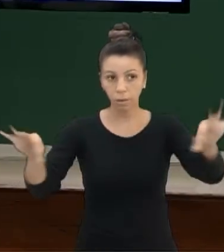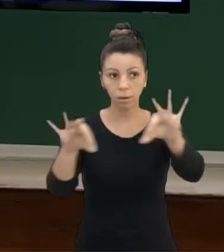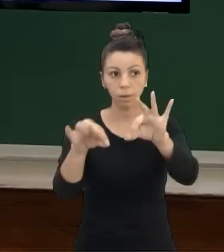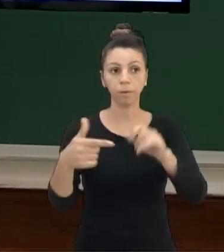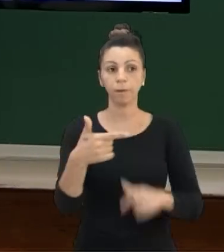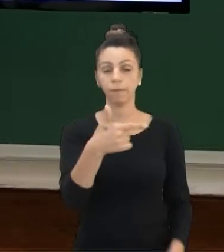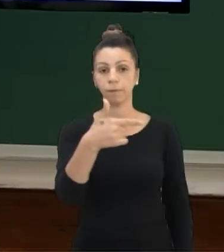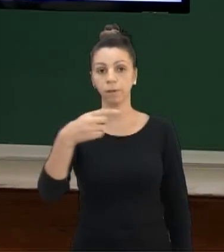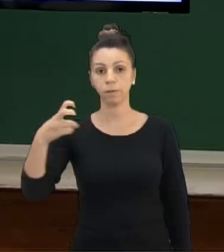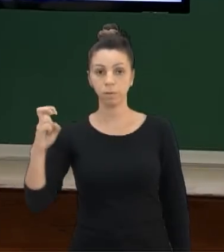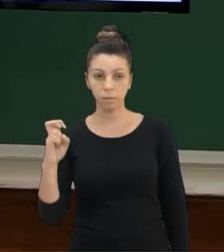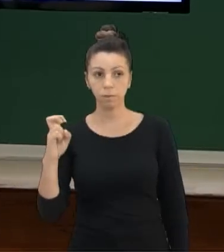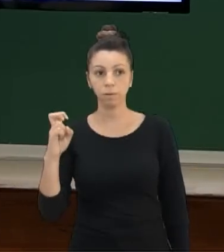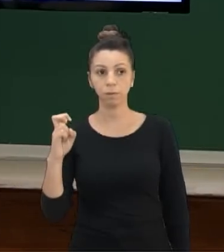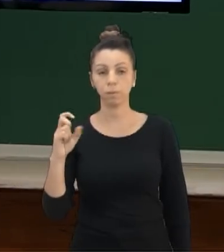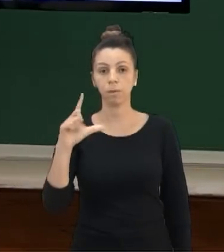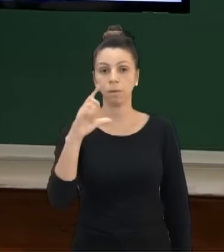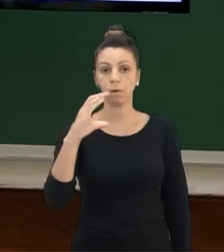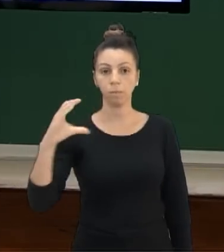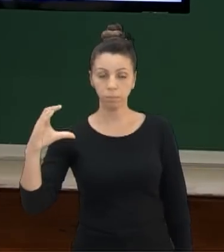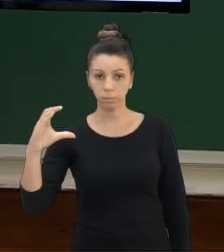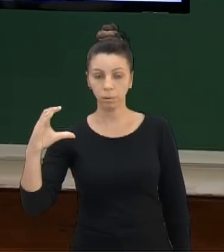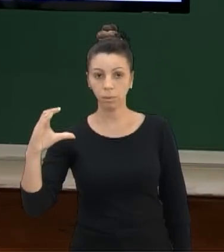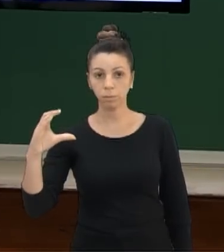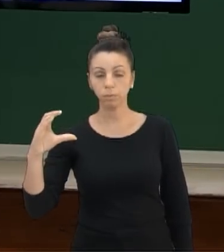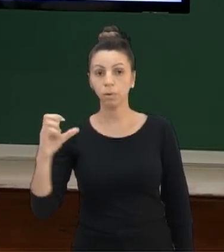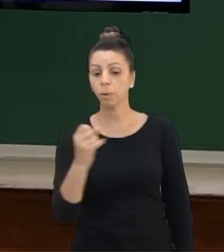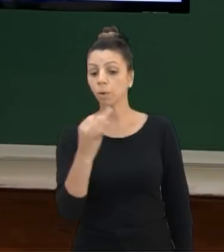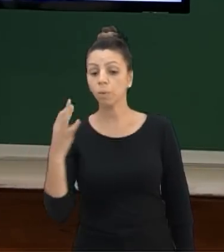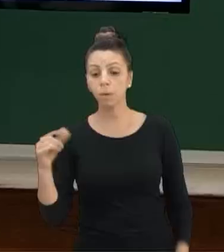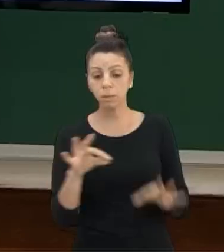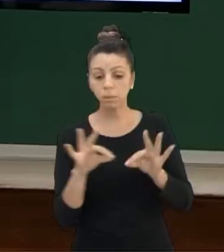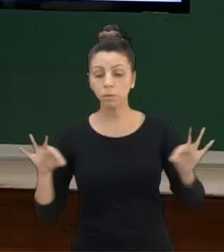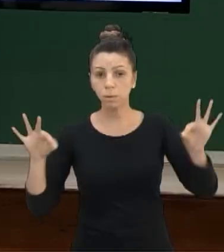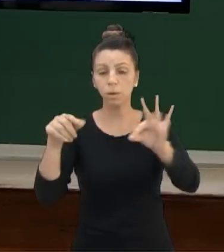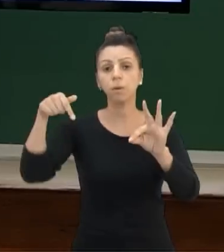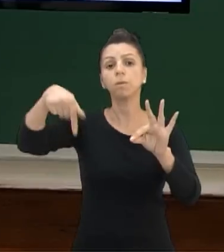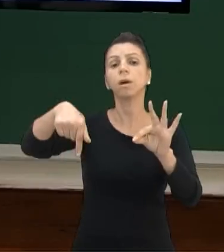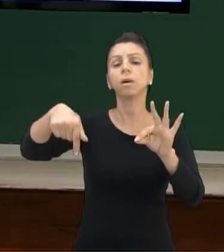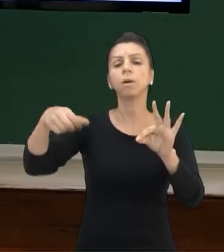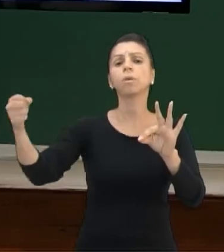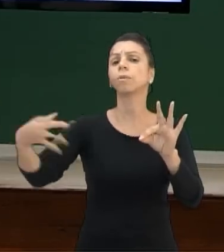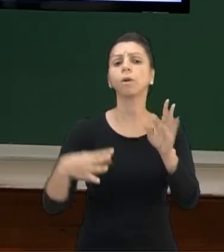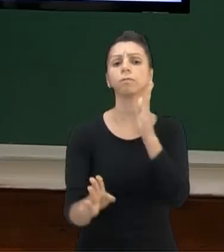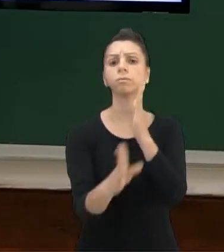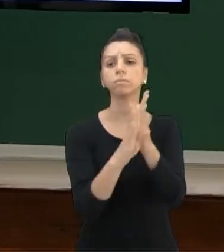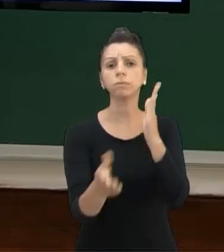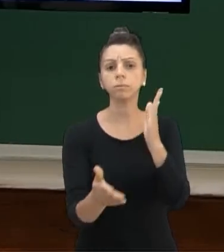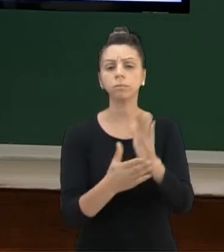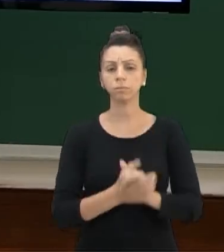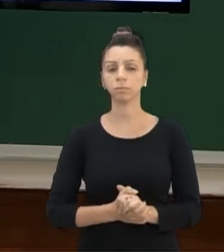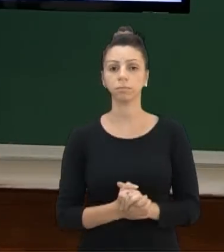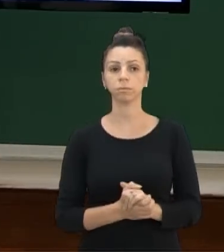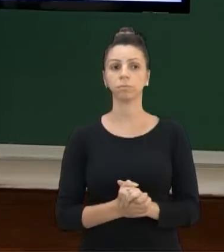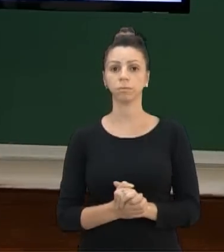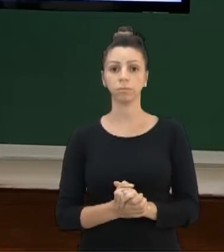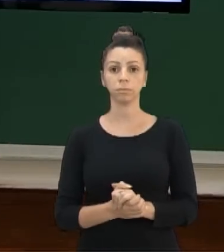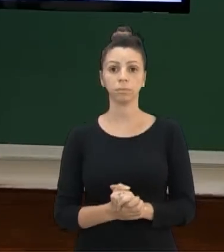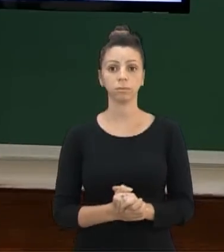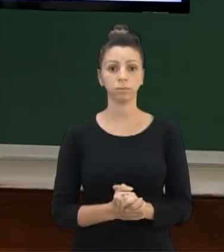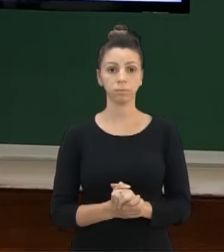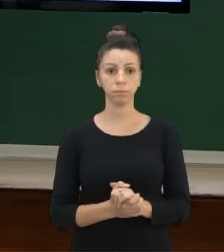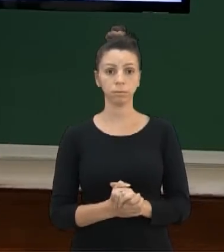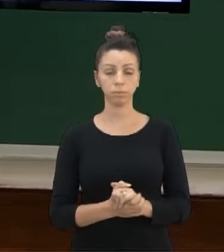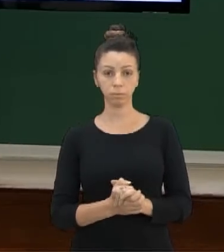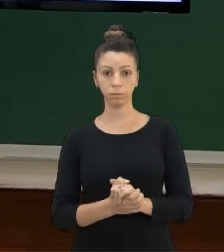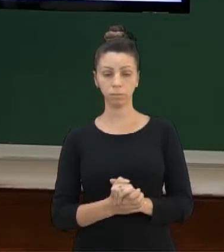medido novamente utilizando a unidade quarteirão. Qual vai ser a nova medida encontrada? Lembrando para os senhores que